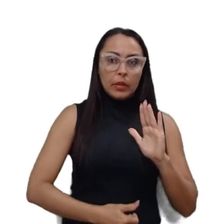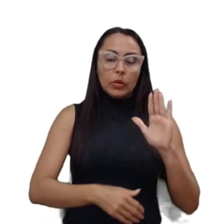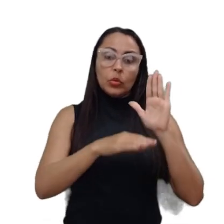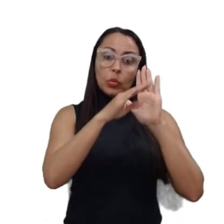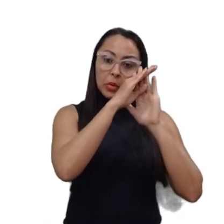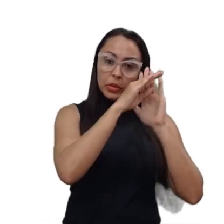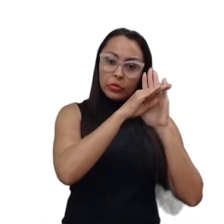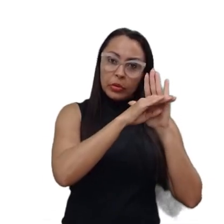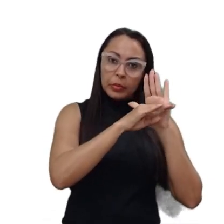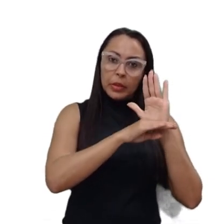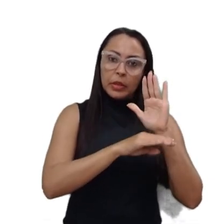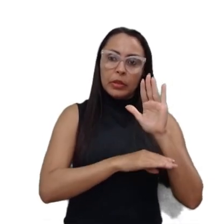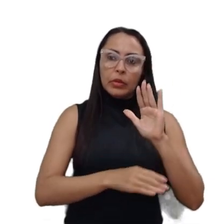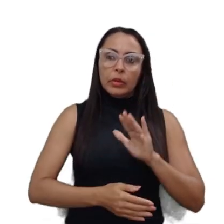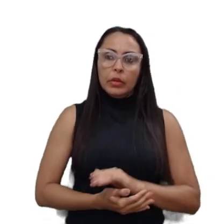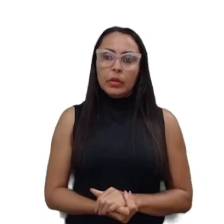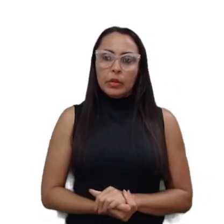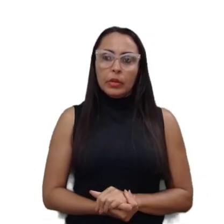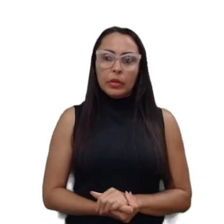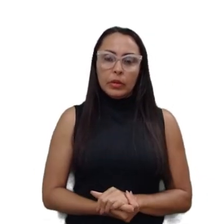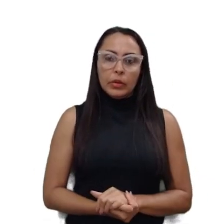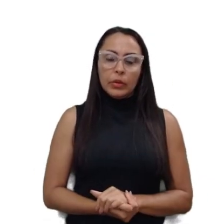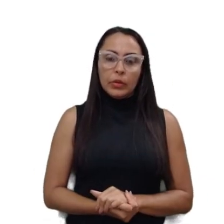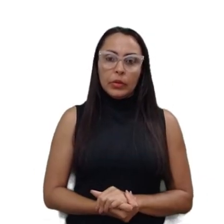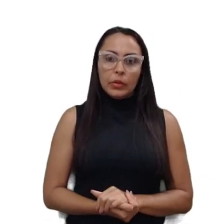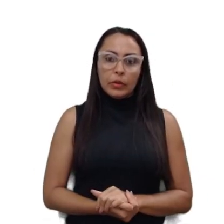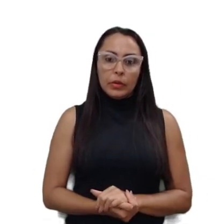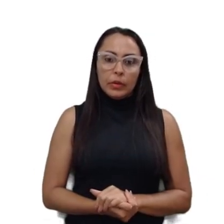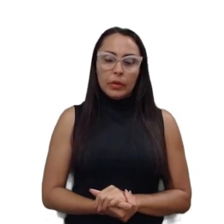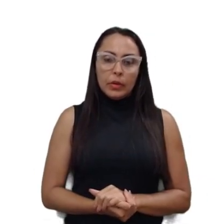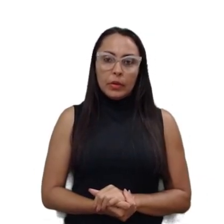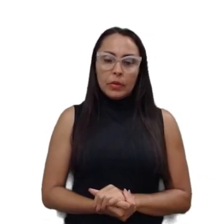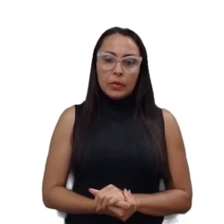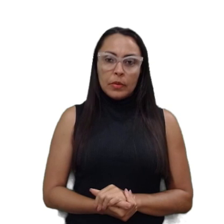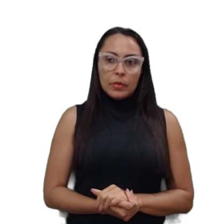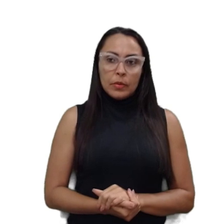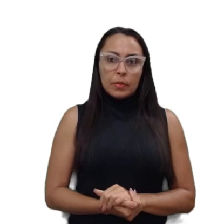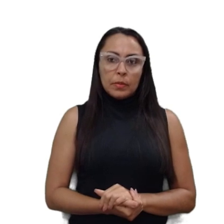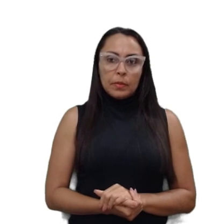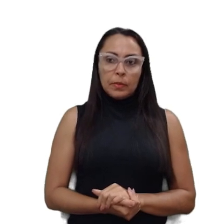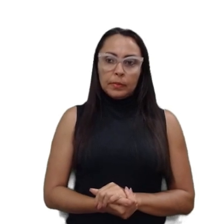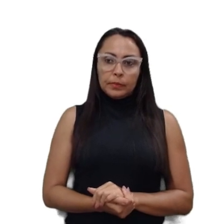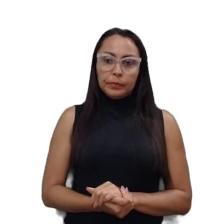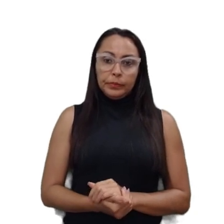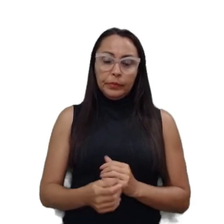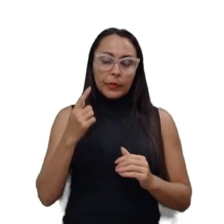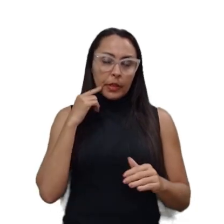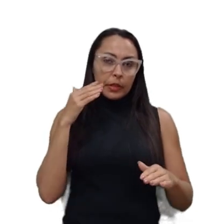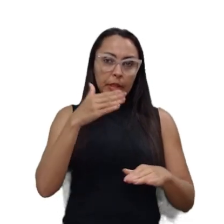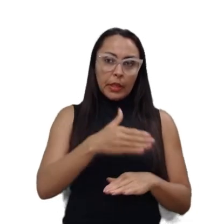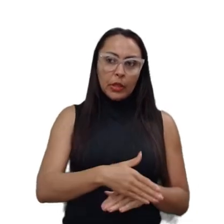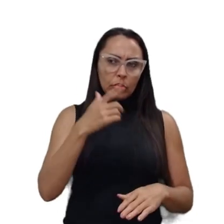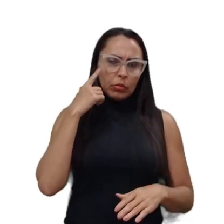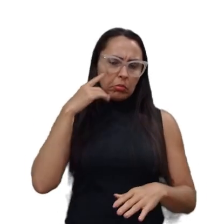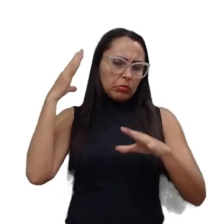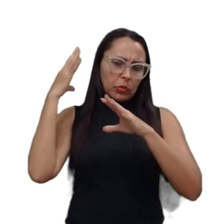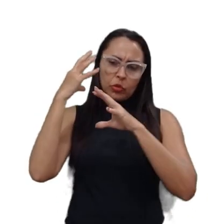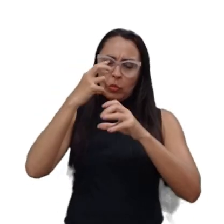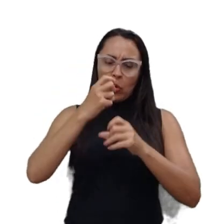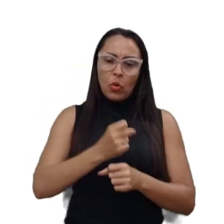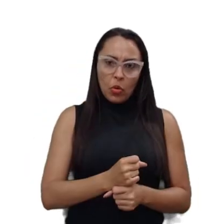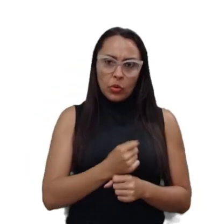planejamento, dentro do esboço, né,